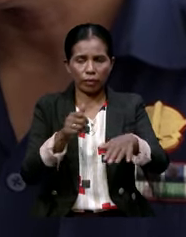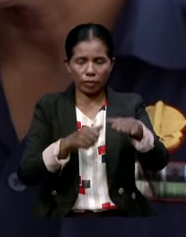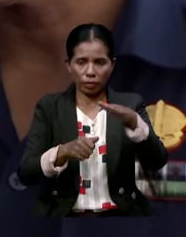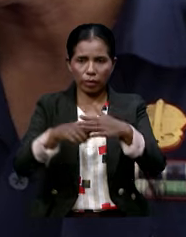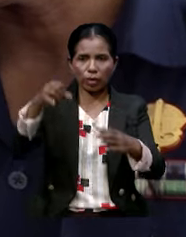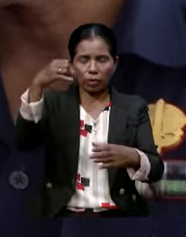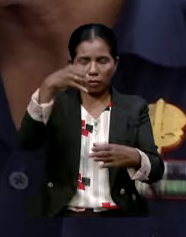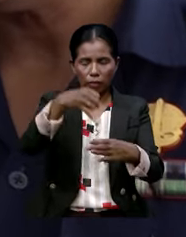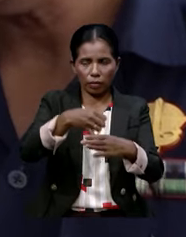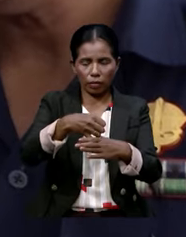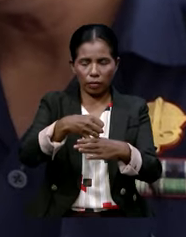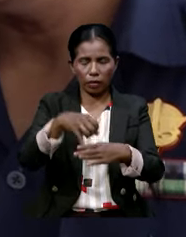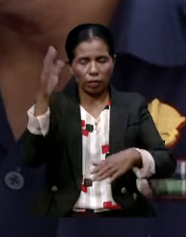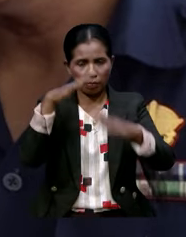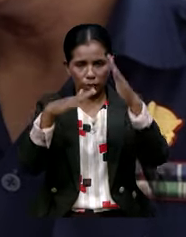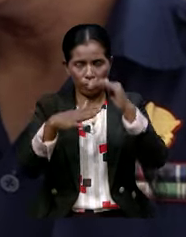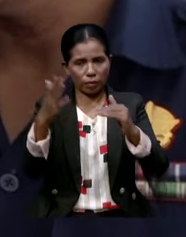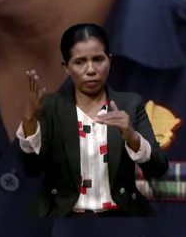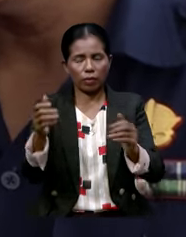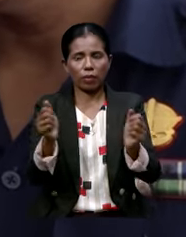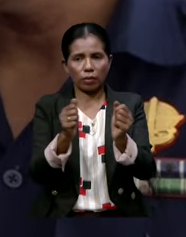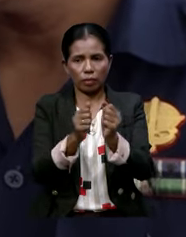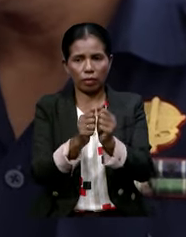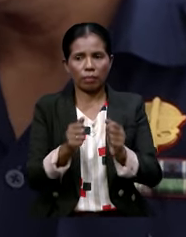envolve o incidente, né? A